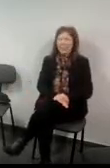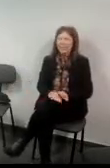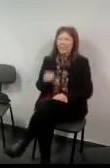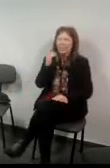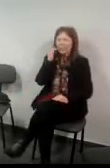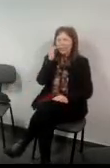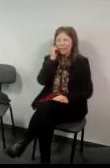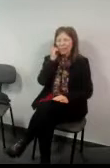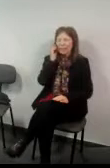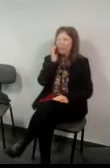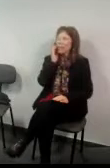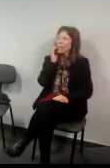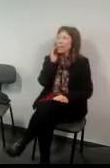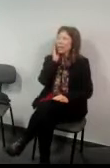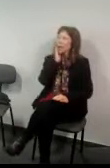cardíaco.